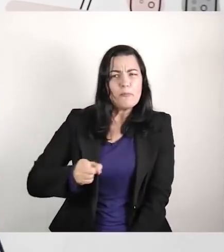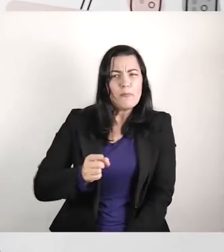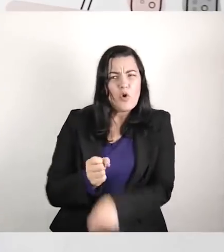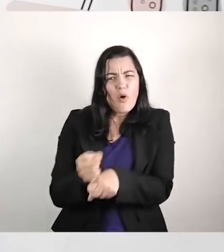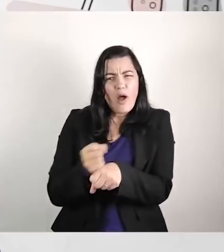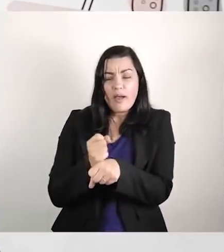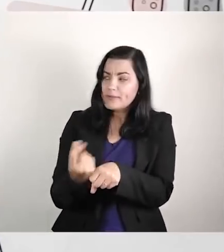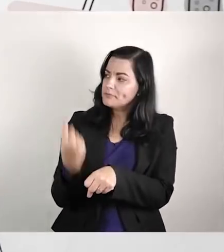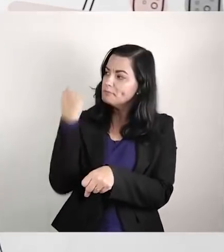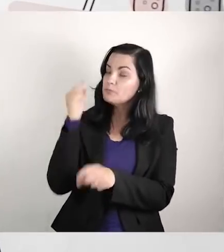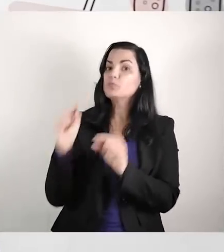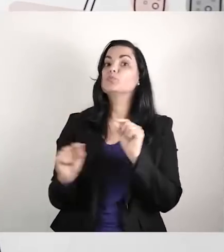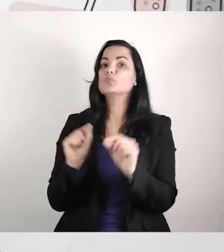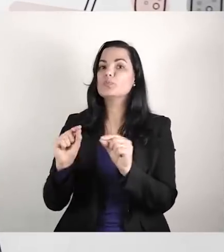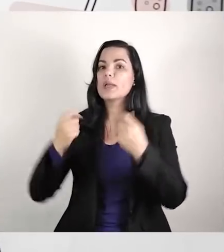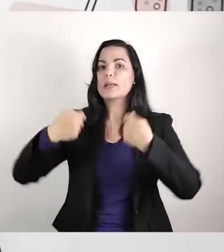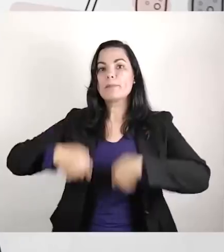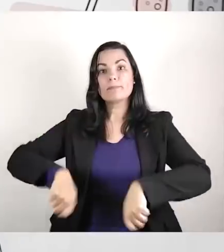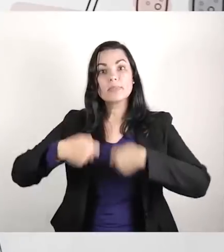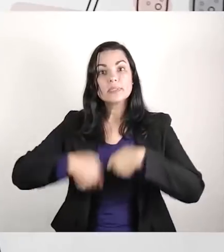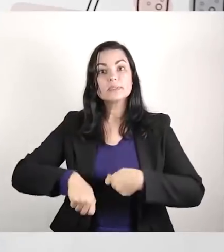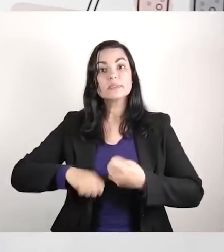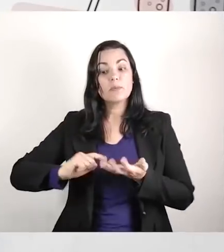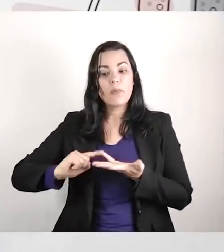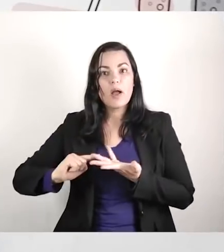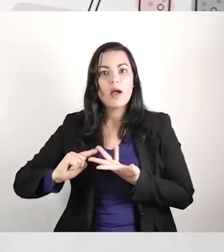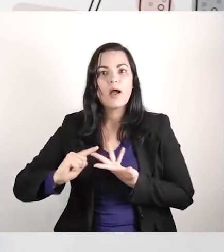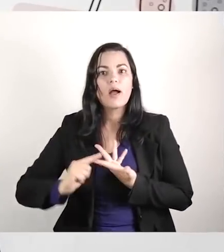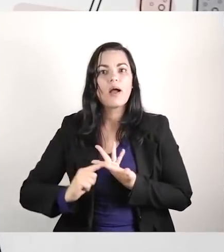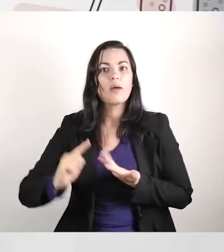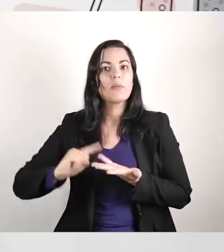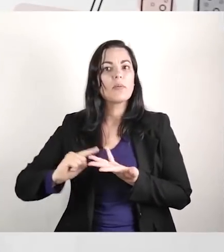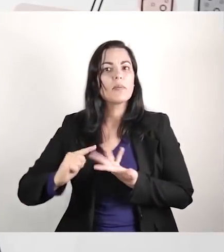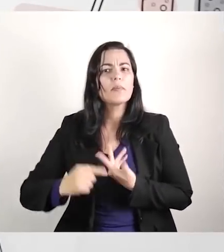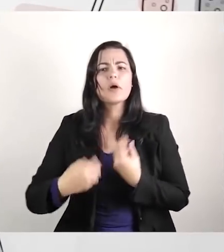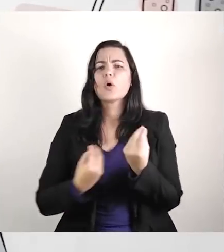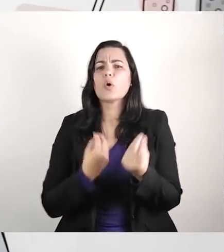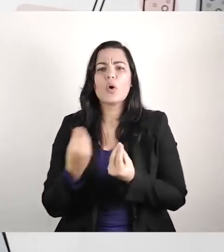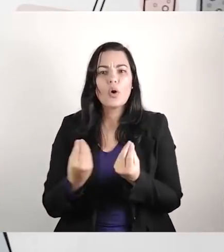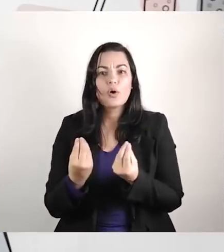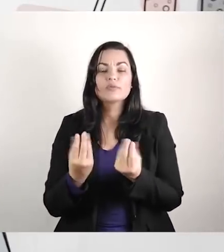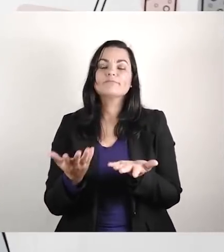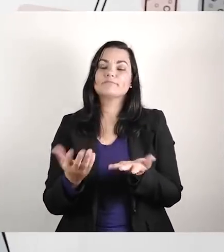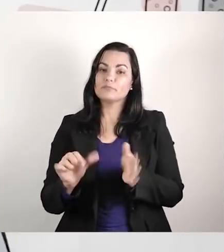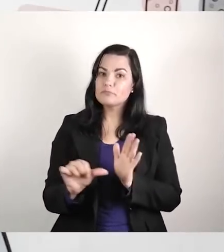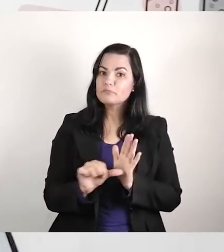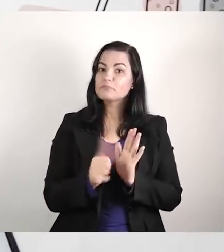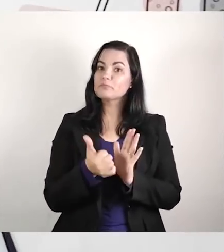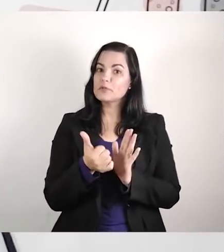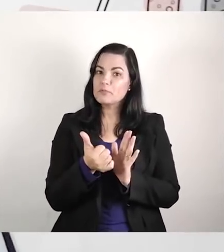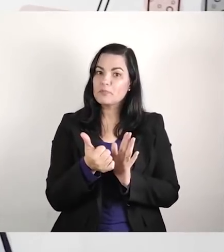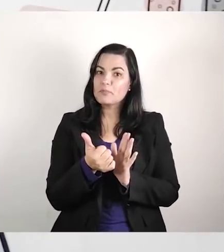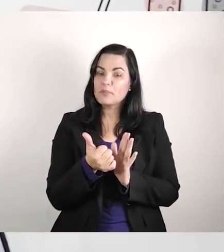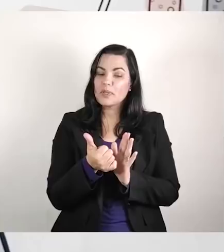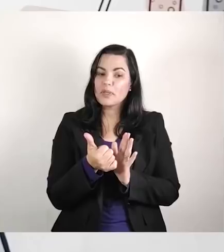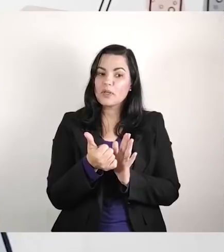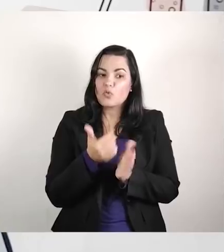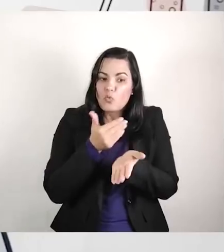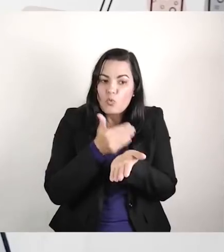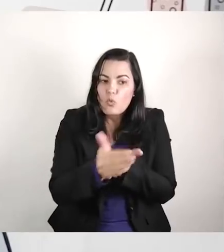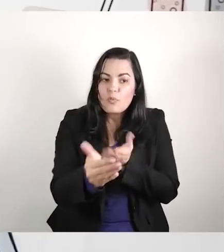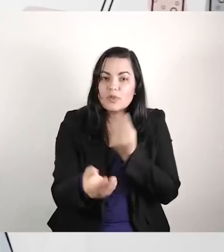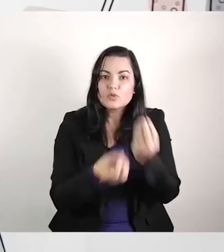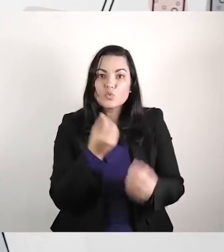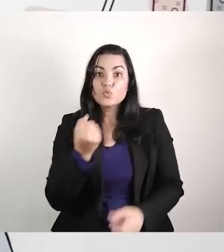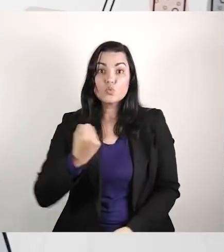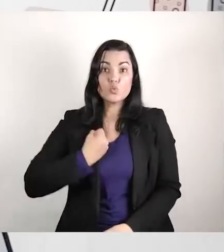30.000 anos a necessidade de contar. Então, o primeiro passo aí para a criação dos